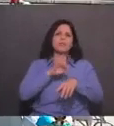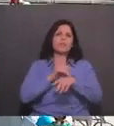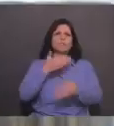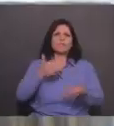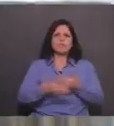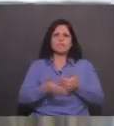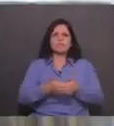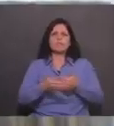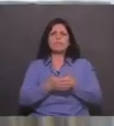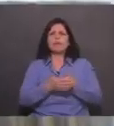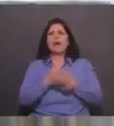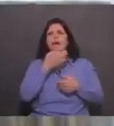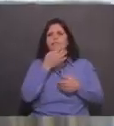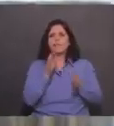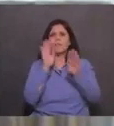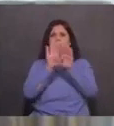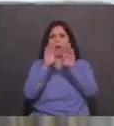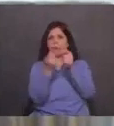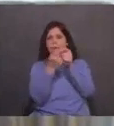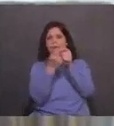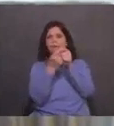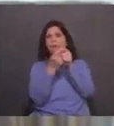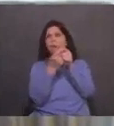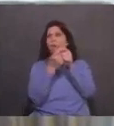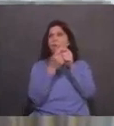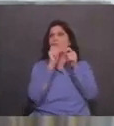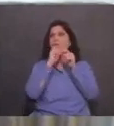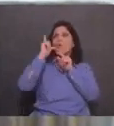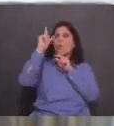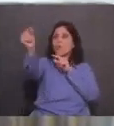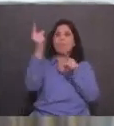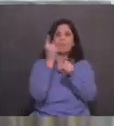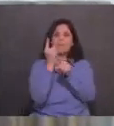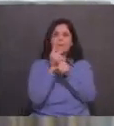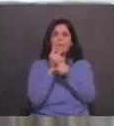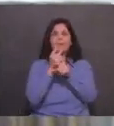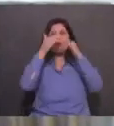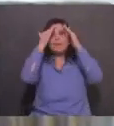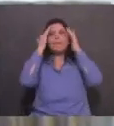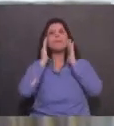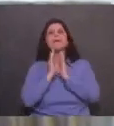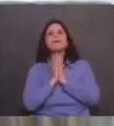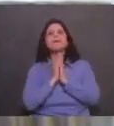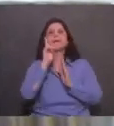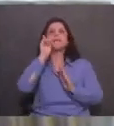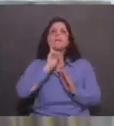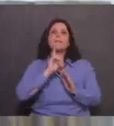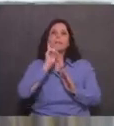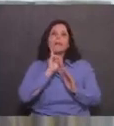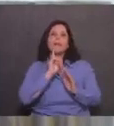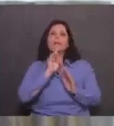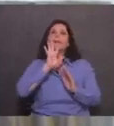Aqui, ao pé da porta, ou bem longe de nós, Maria, a mulher e mãe de